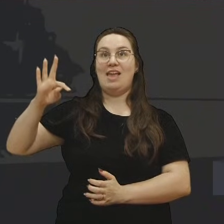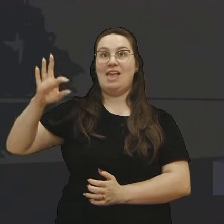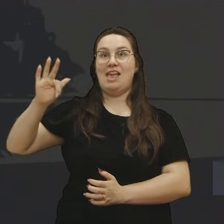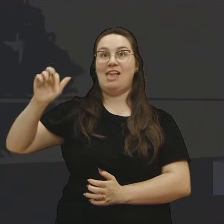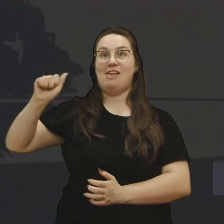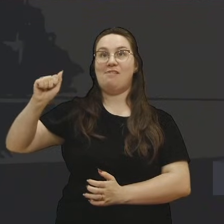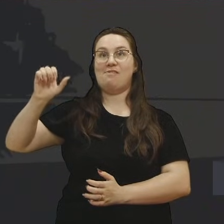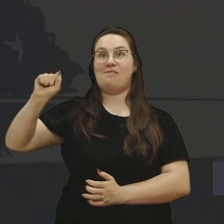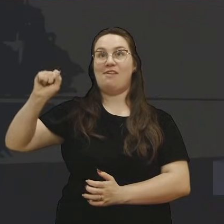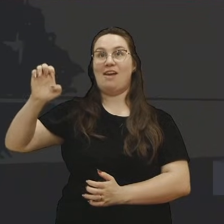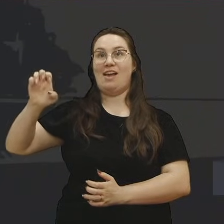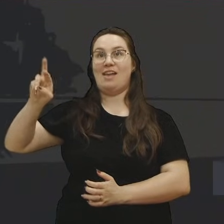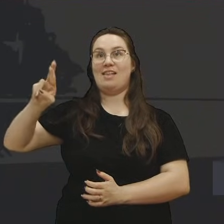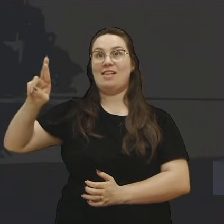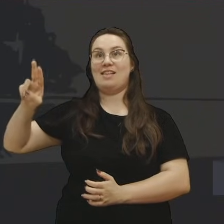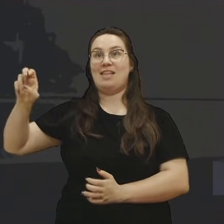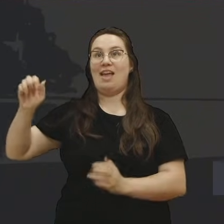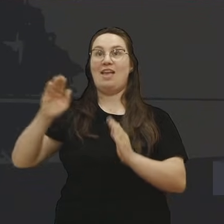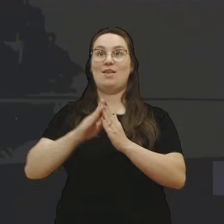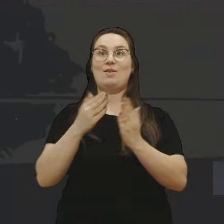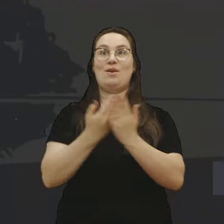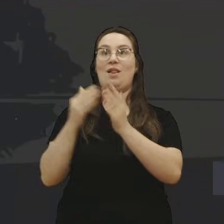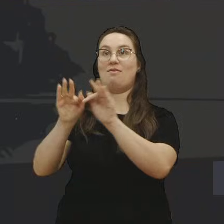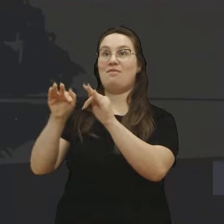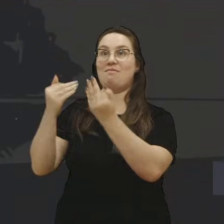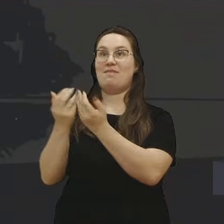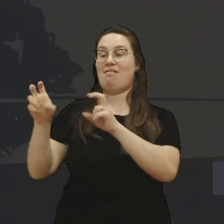Escola Família Agrícola da Serra Gaúcha,